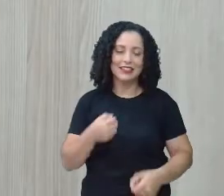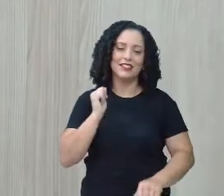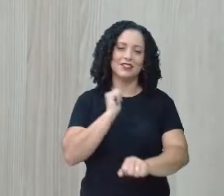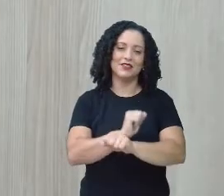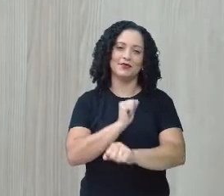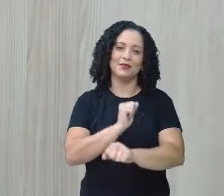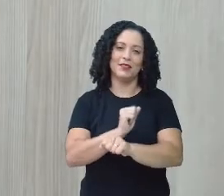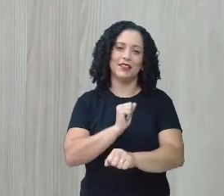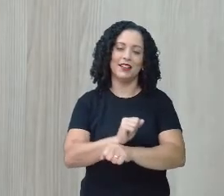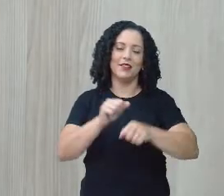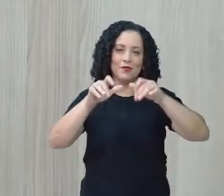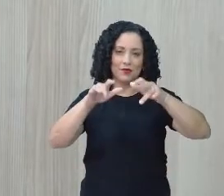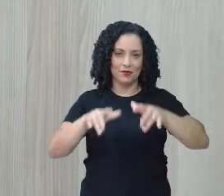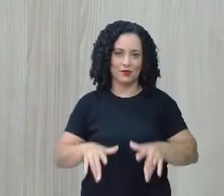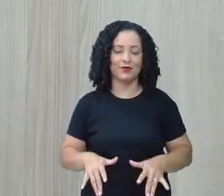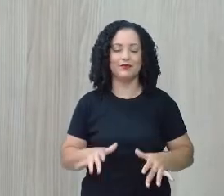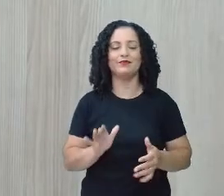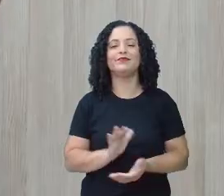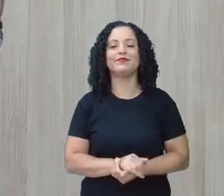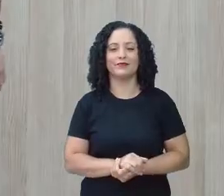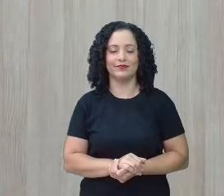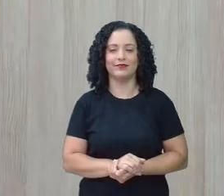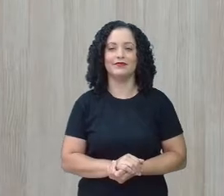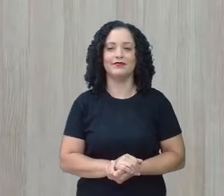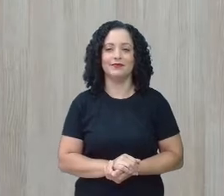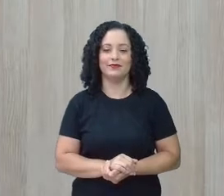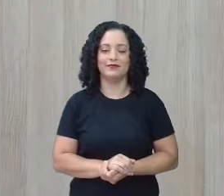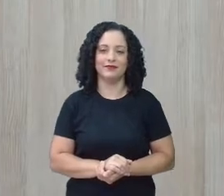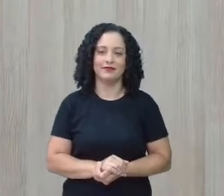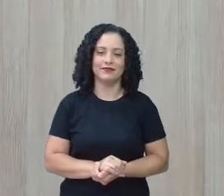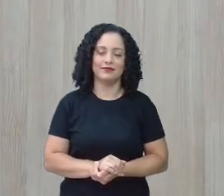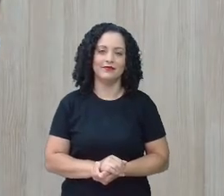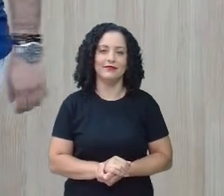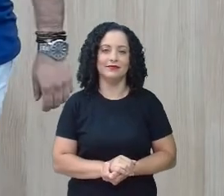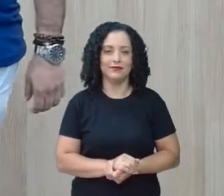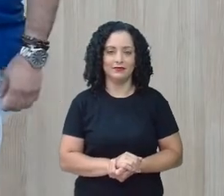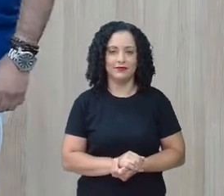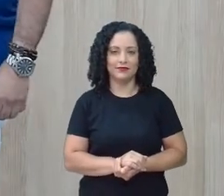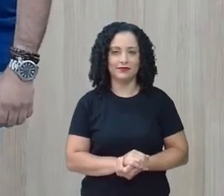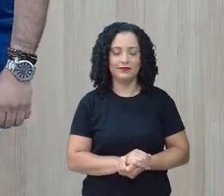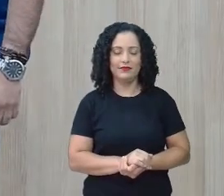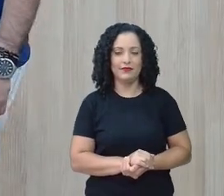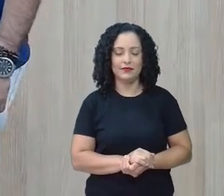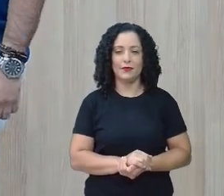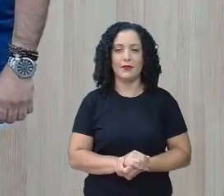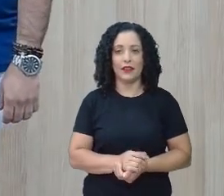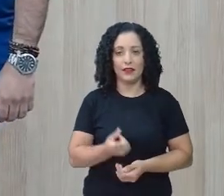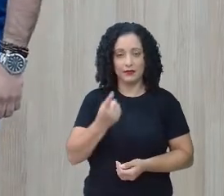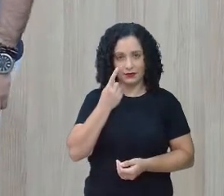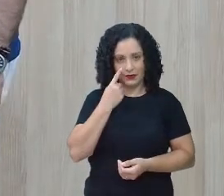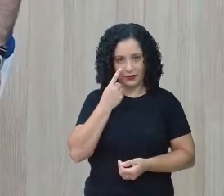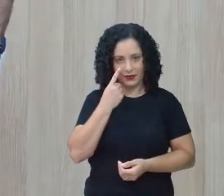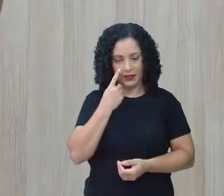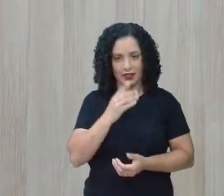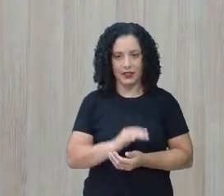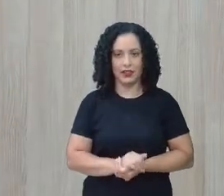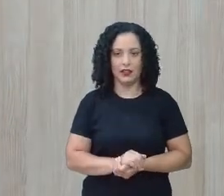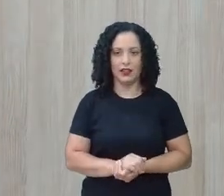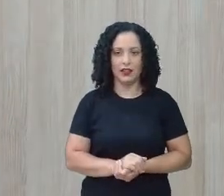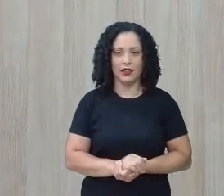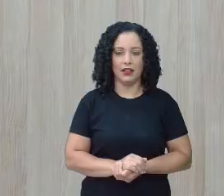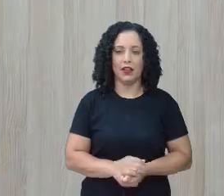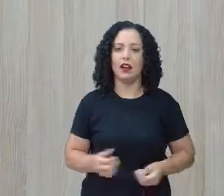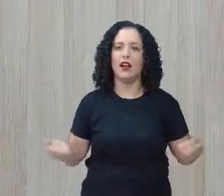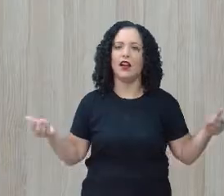poder observar tudo isso aí, ó, ligado aí. Então vamos lá, né, professora? Vejam, a gente vai tentar